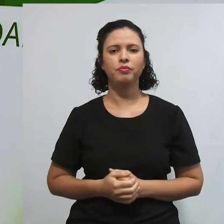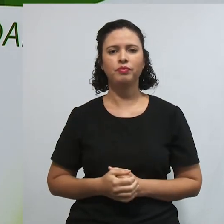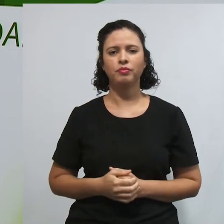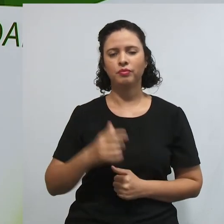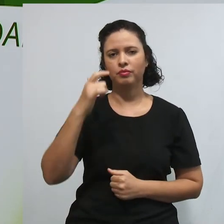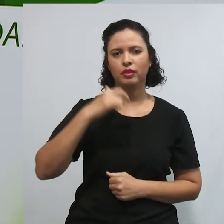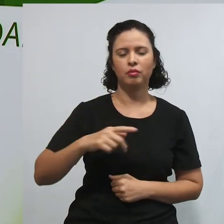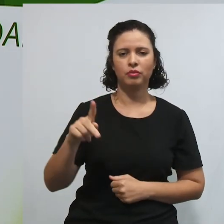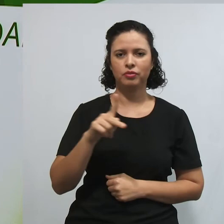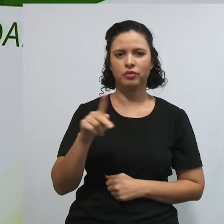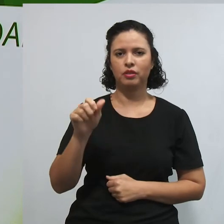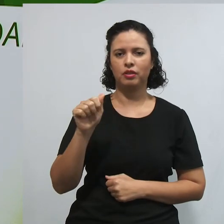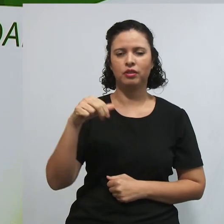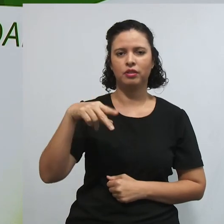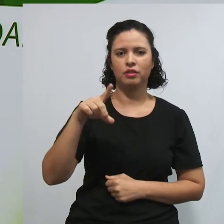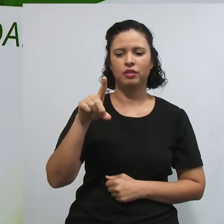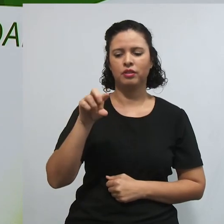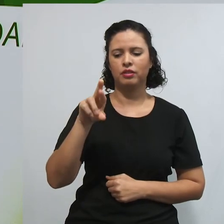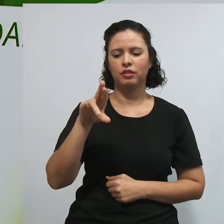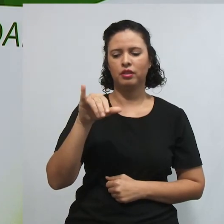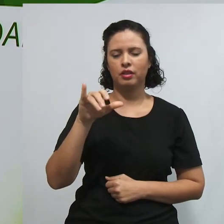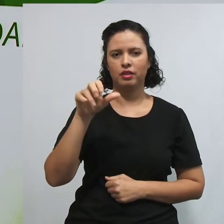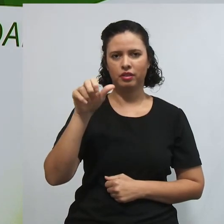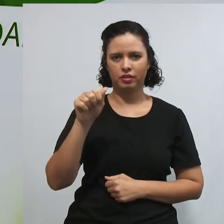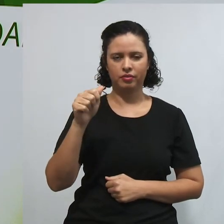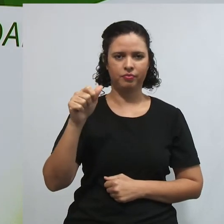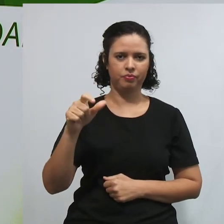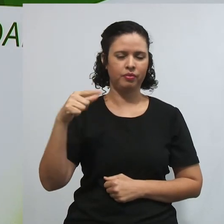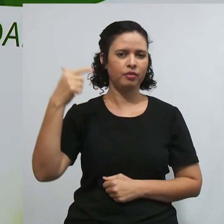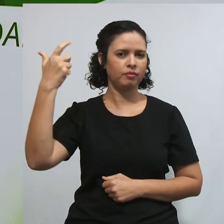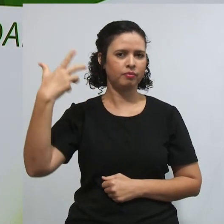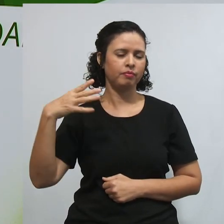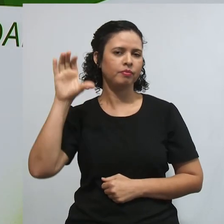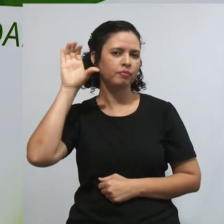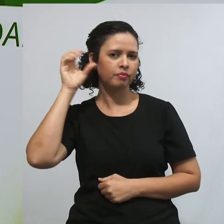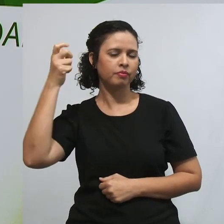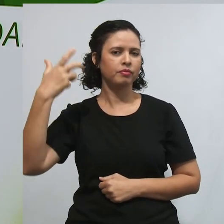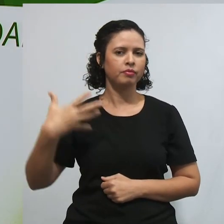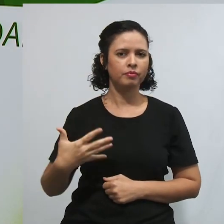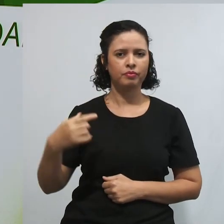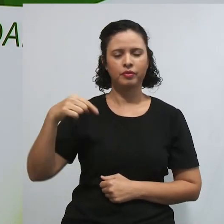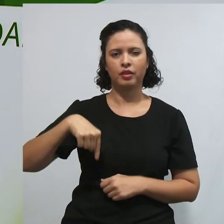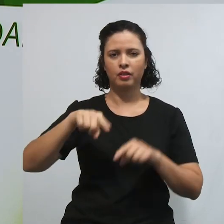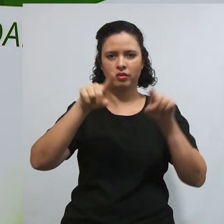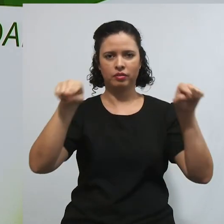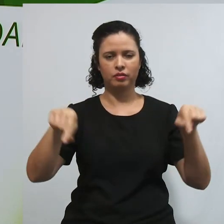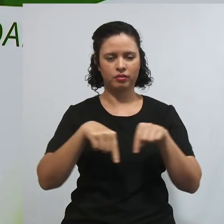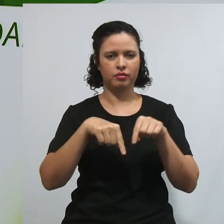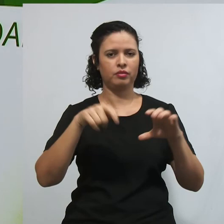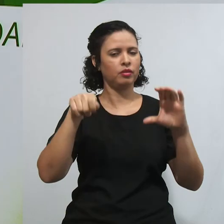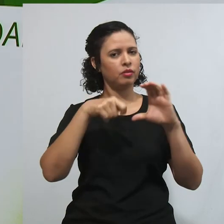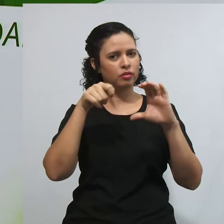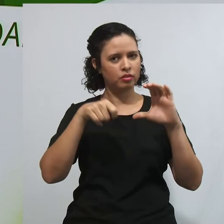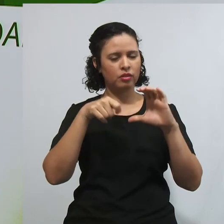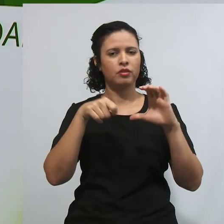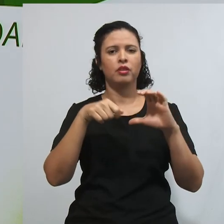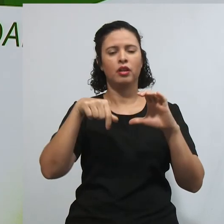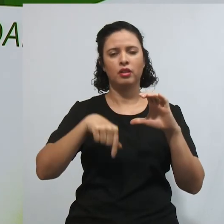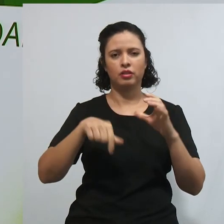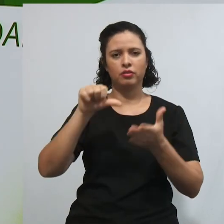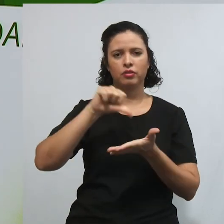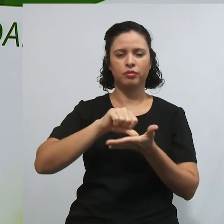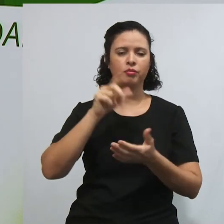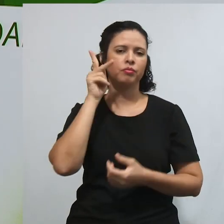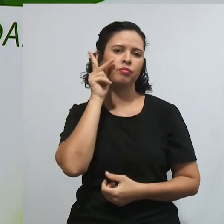sou a professora Andréa dos Santos Oliveira e agora eu farei a minha audiodescrição. Eu estou no estúdio de gravação do